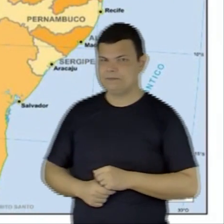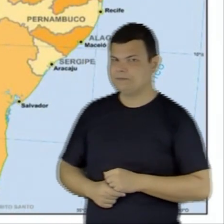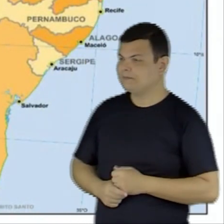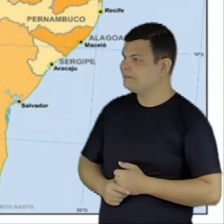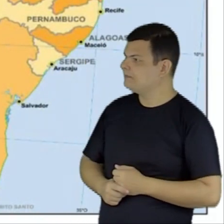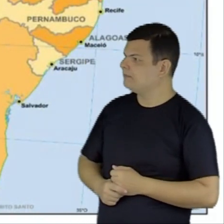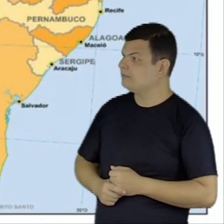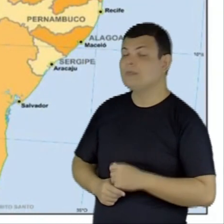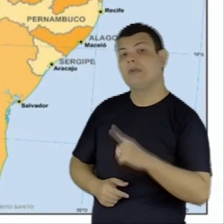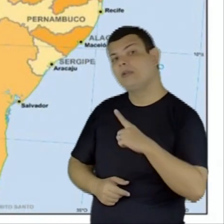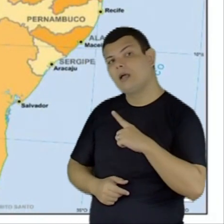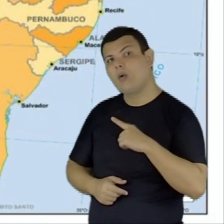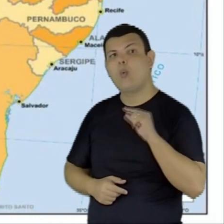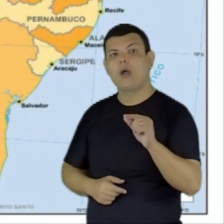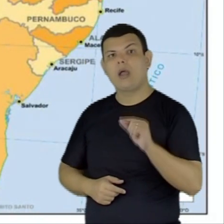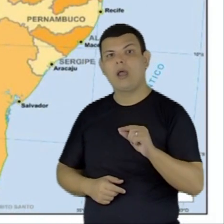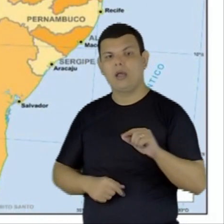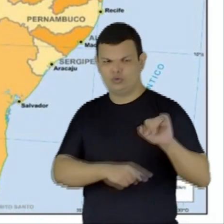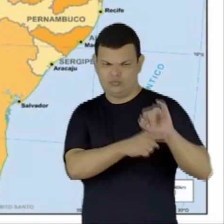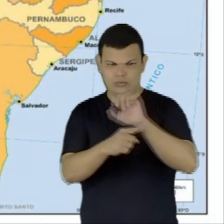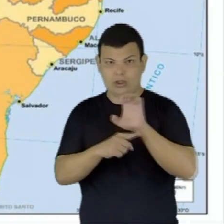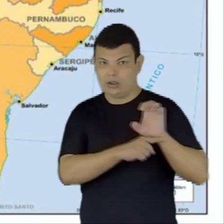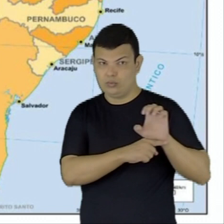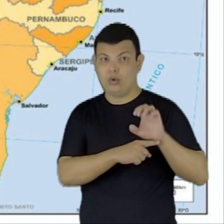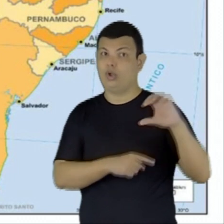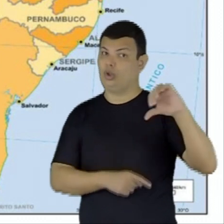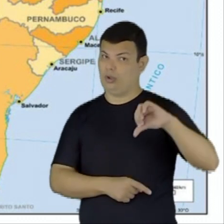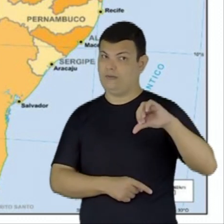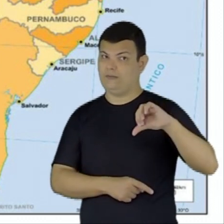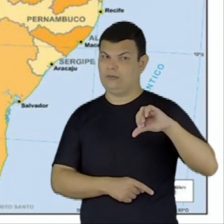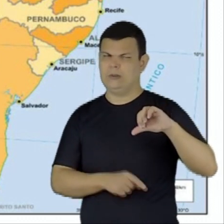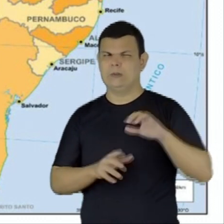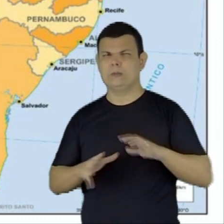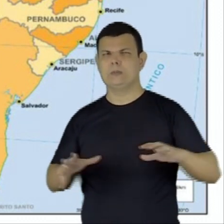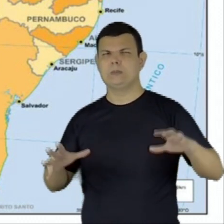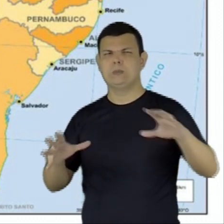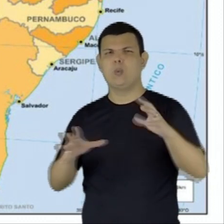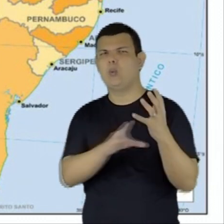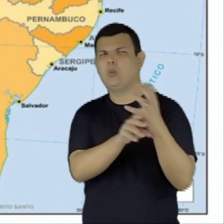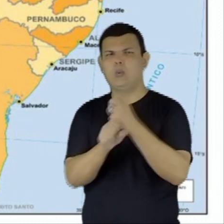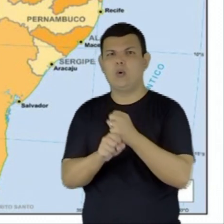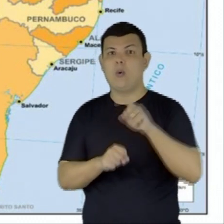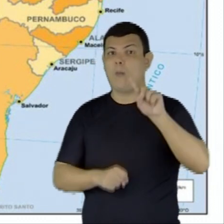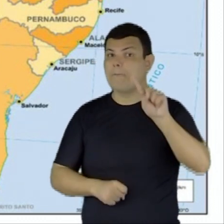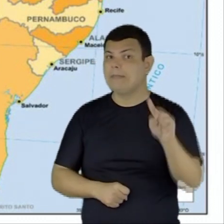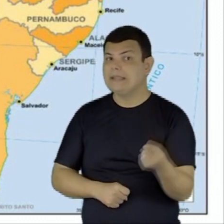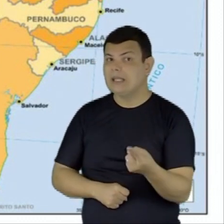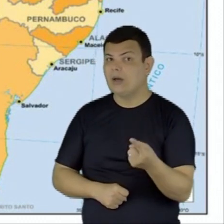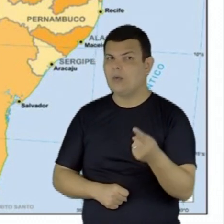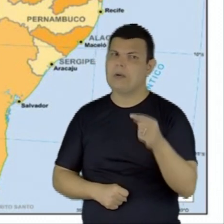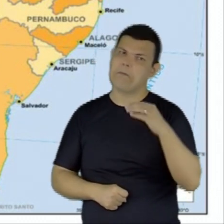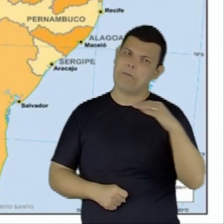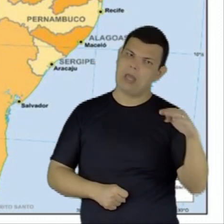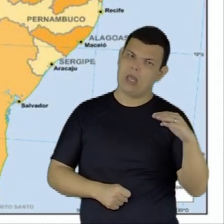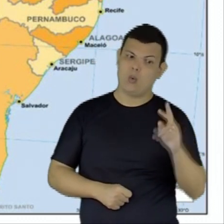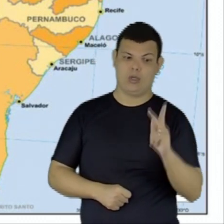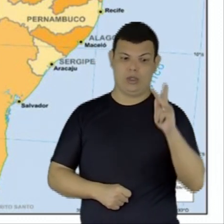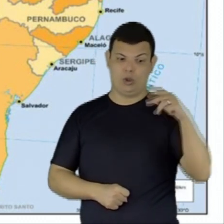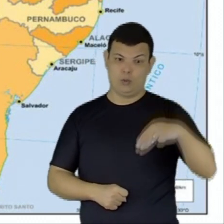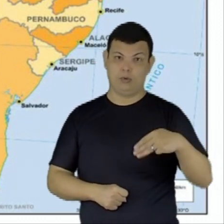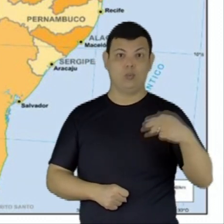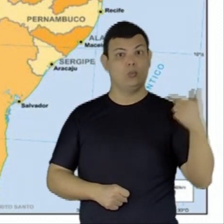olha só, ela é formada por 9 estados. Tem uma área de um pouco mais de 1,5 milhão de